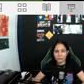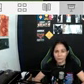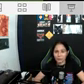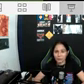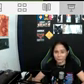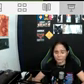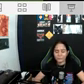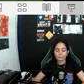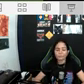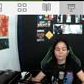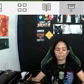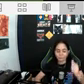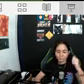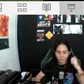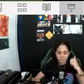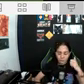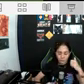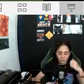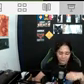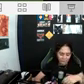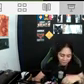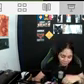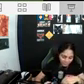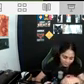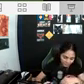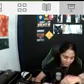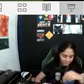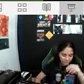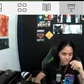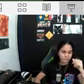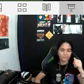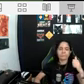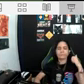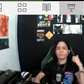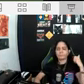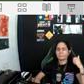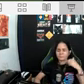no sangue medidos? Vamos lá, trabalhar melhor esse exemplo.